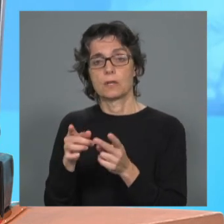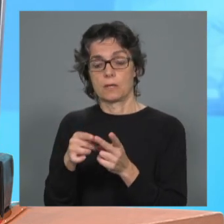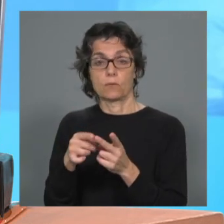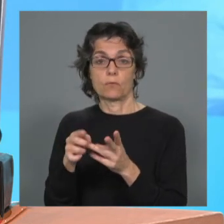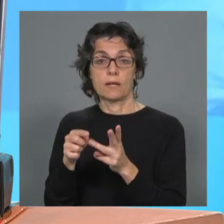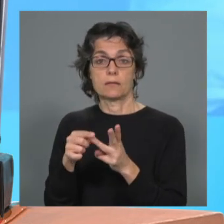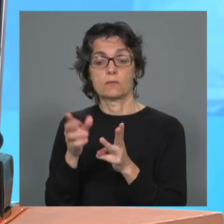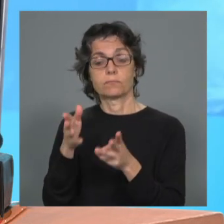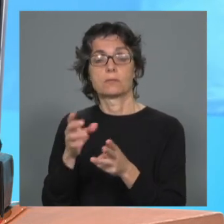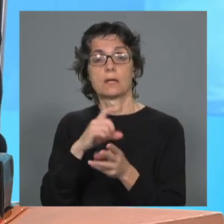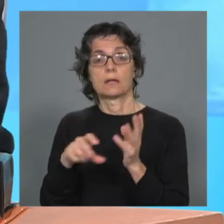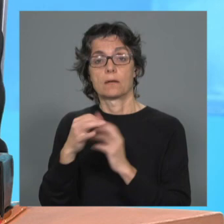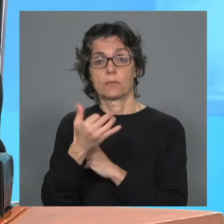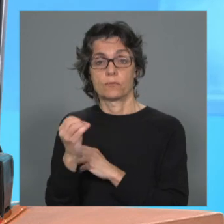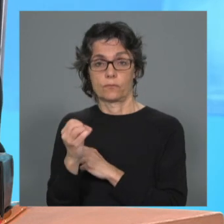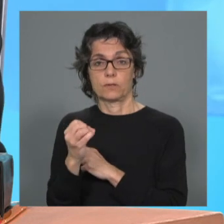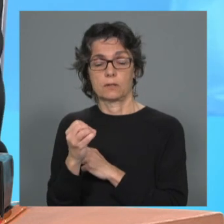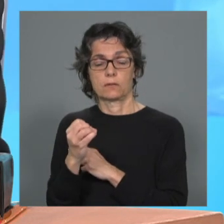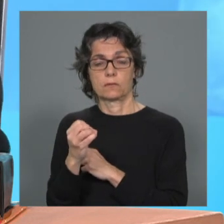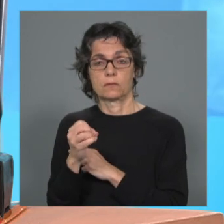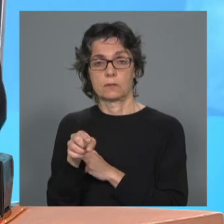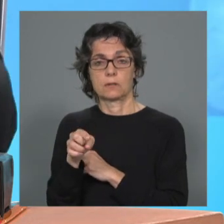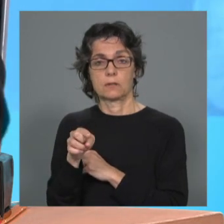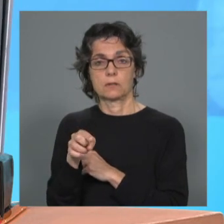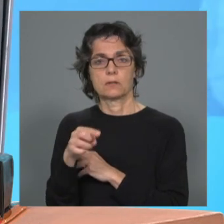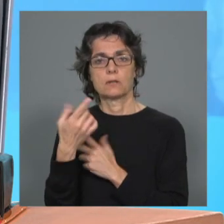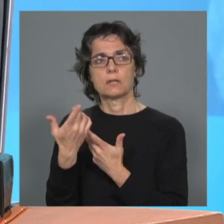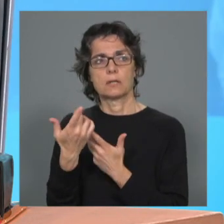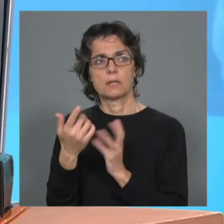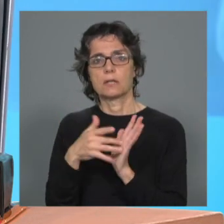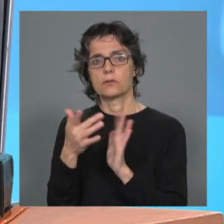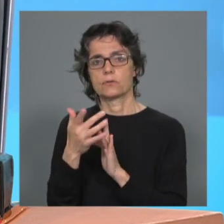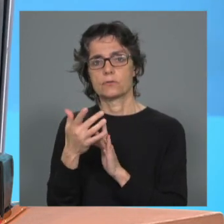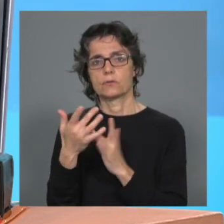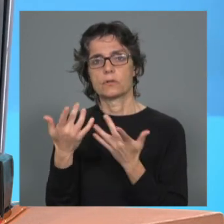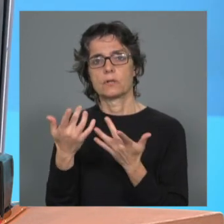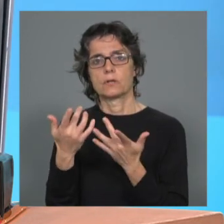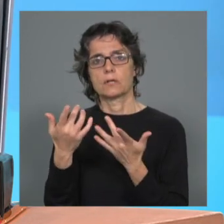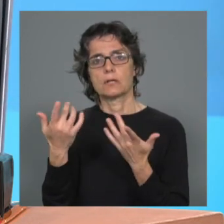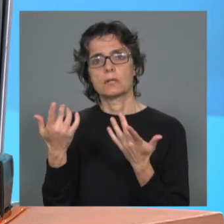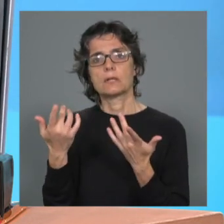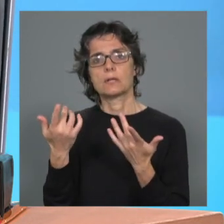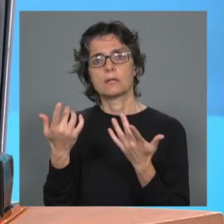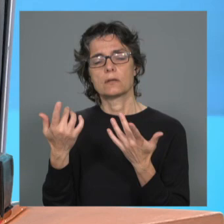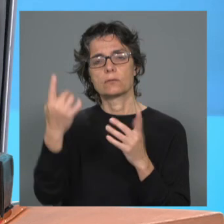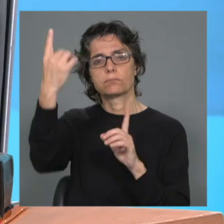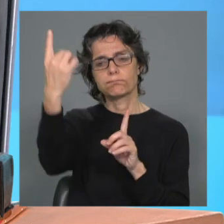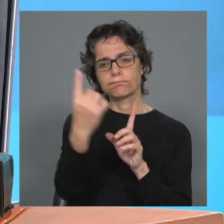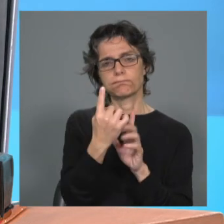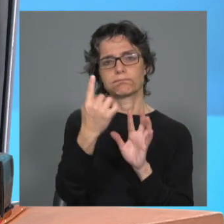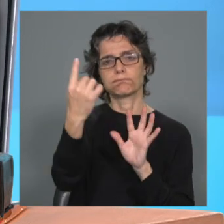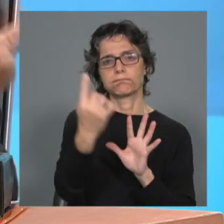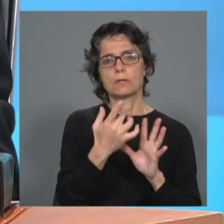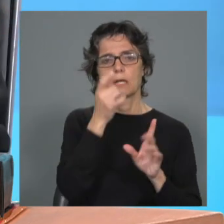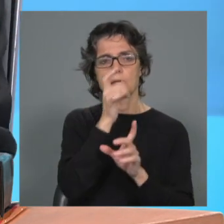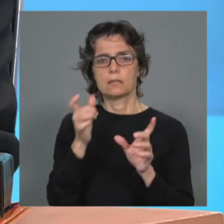20, que são as manifestações, os encontros de Jesus ou dos discípulos, dos seus